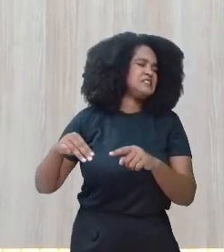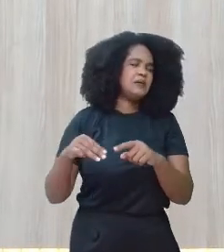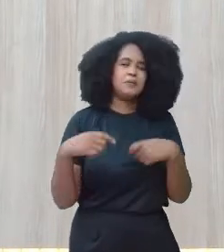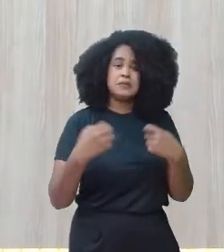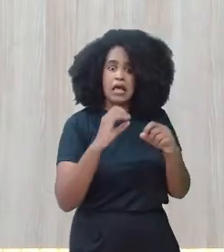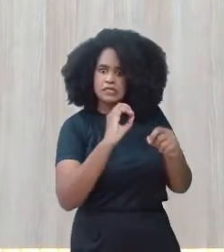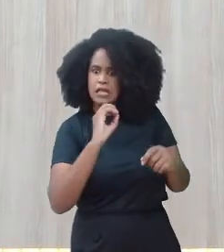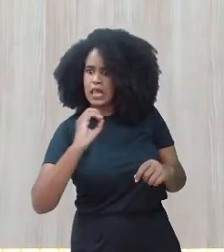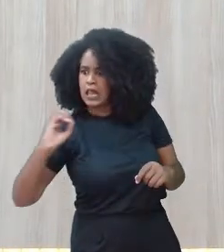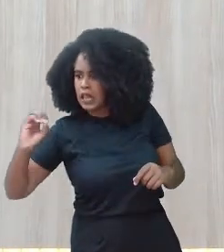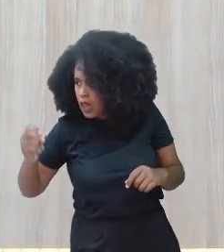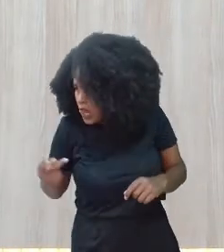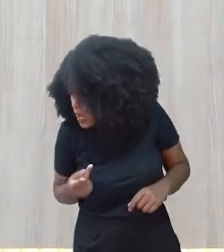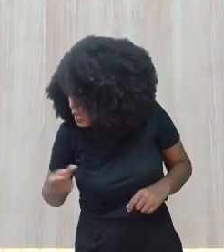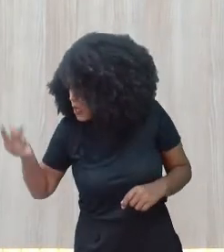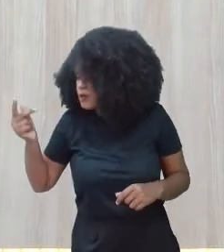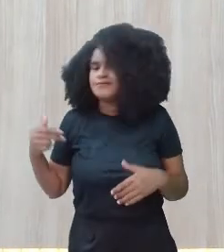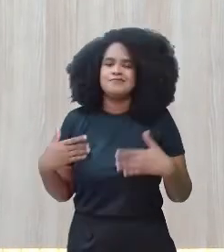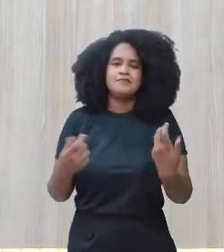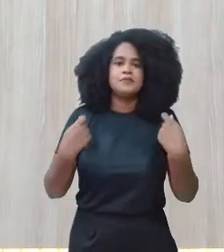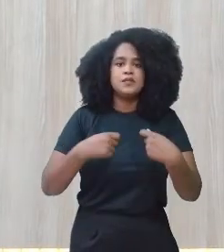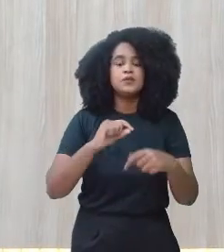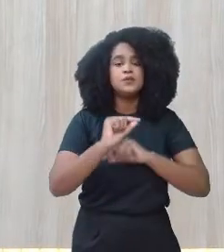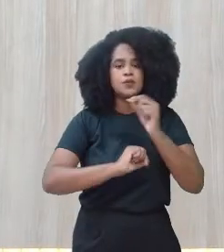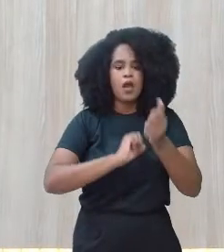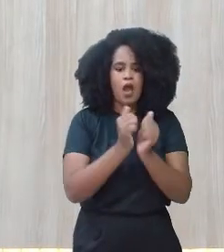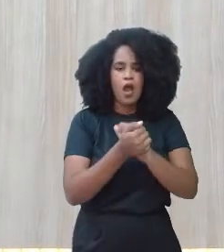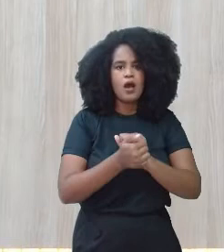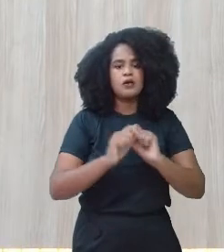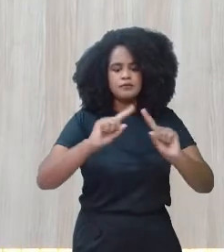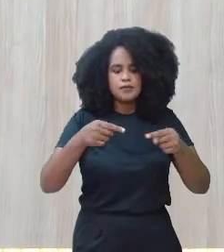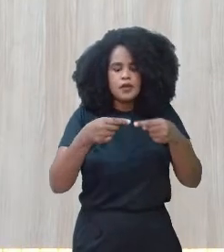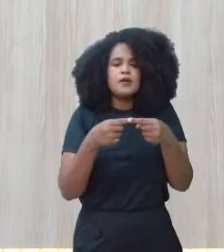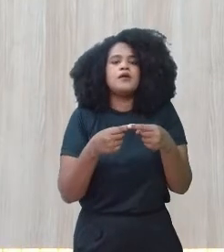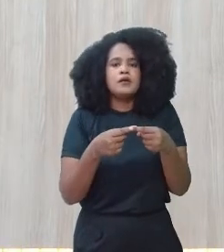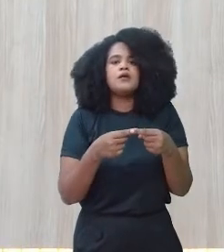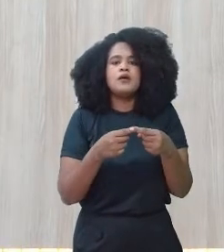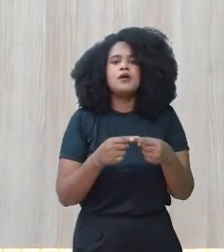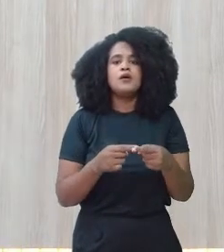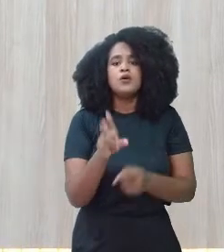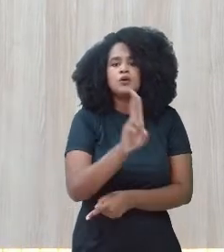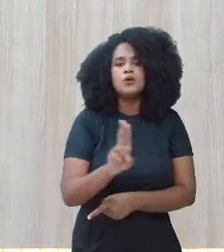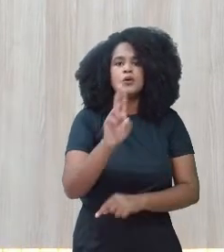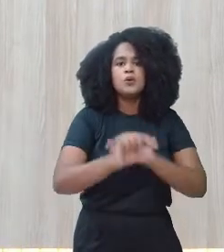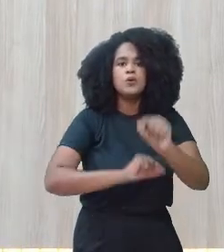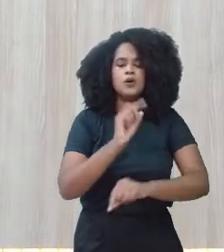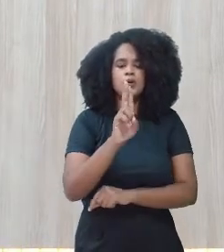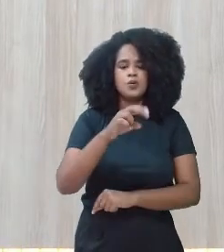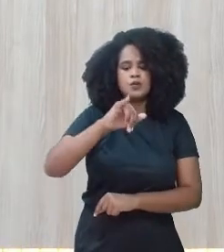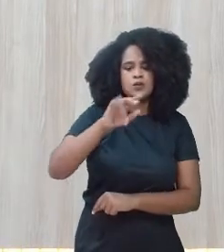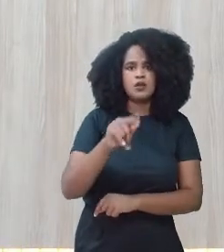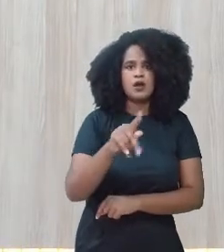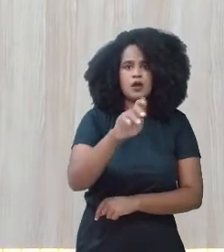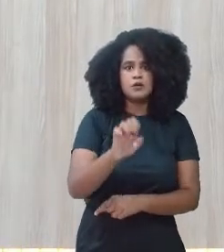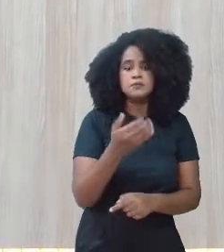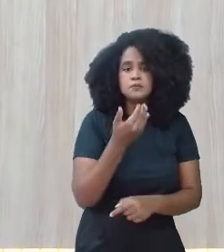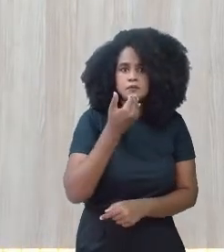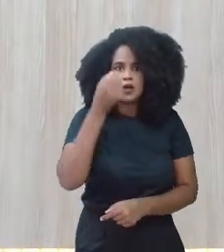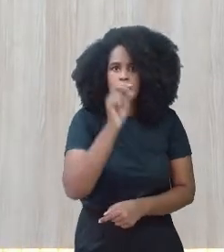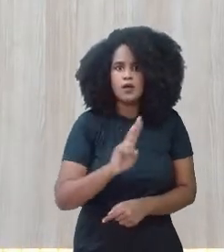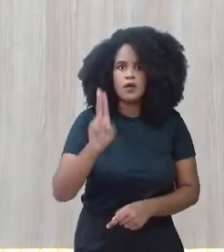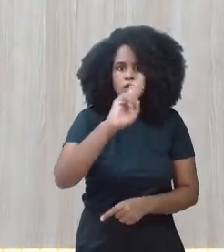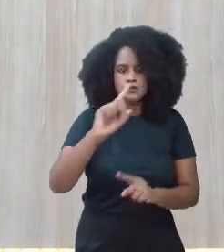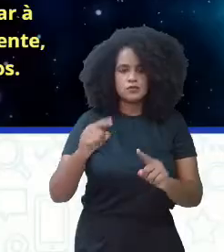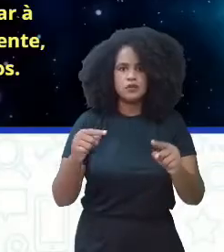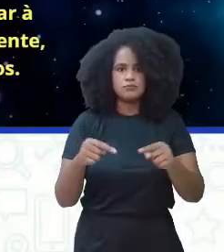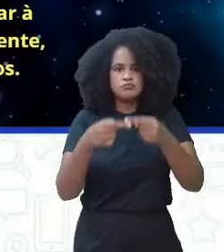a adaptar, de acordo com a situação que eu vivo, qual que seria a unidade mais conveniente para isso. E aqui a gente